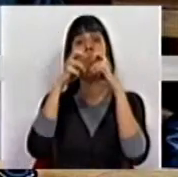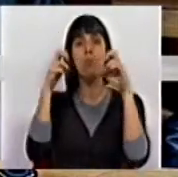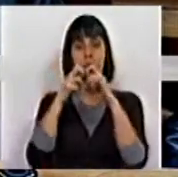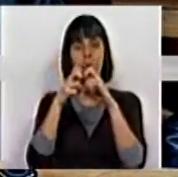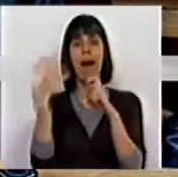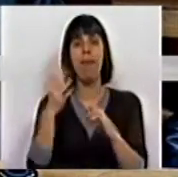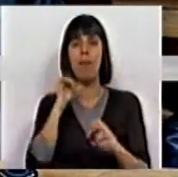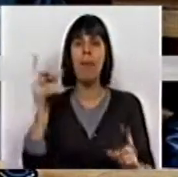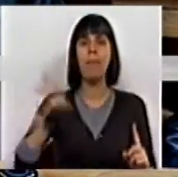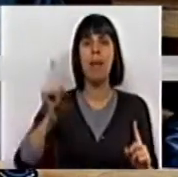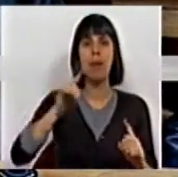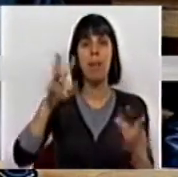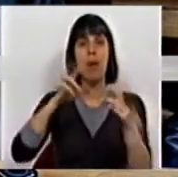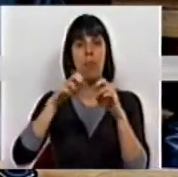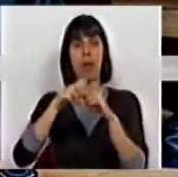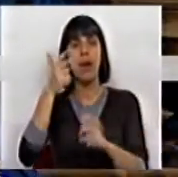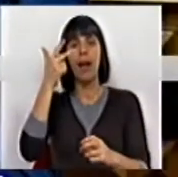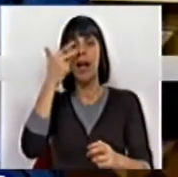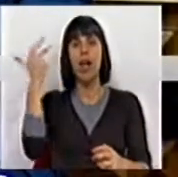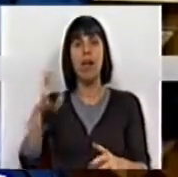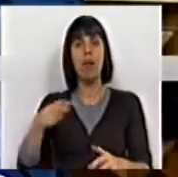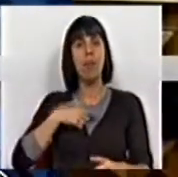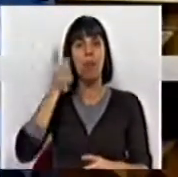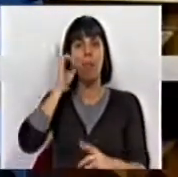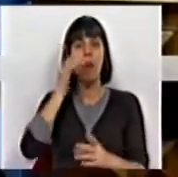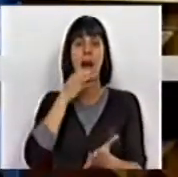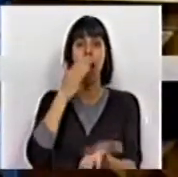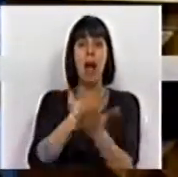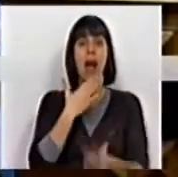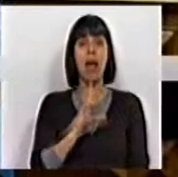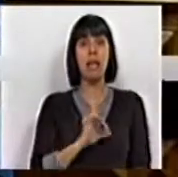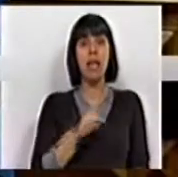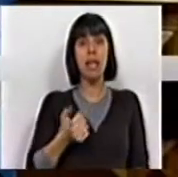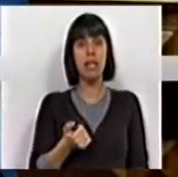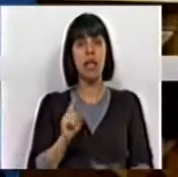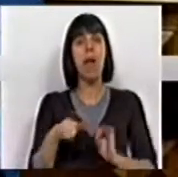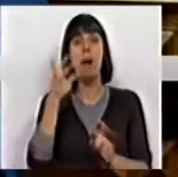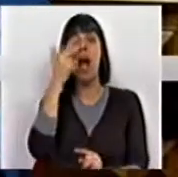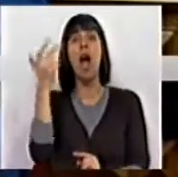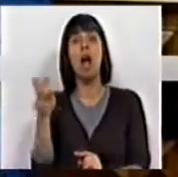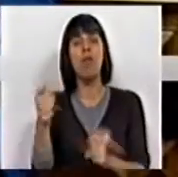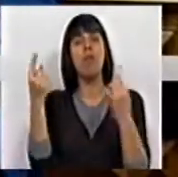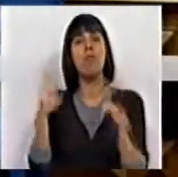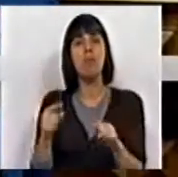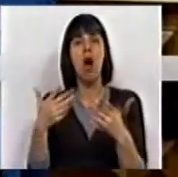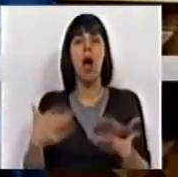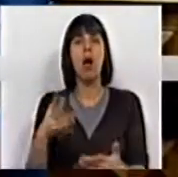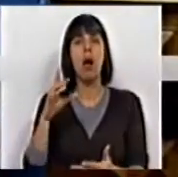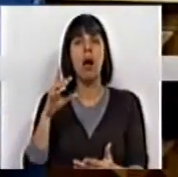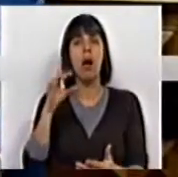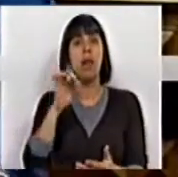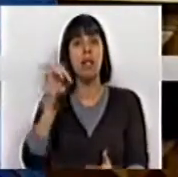que tem sido colocado recorrentemente, que é o problema da reforma dos bombeiros, que só podem ser bombeiros até aos 65 anos, mas só se podem reformar agora